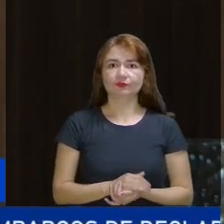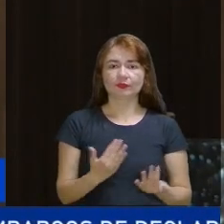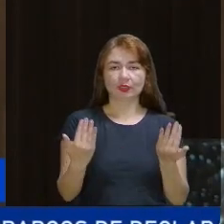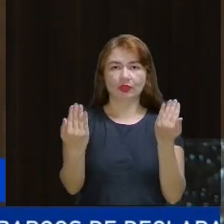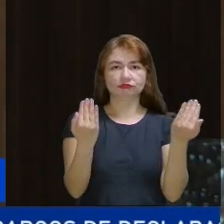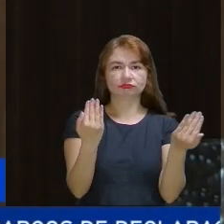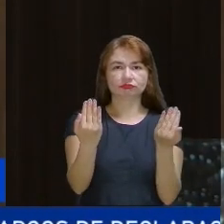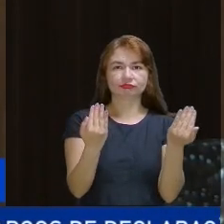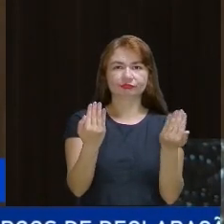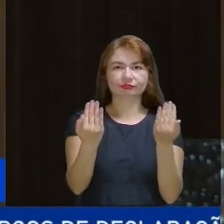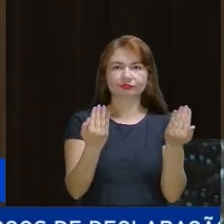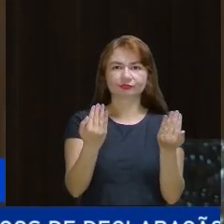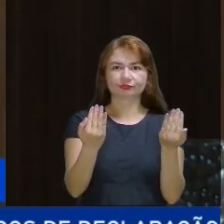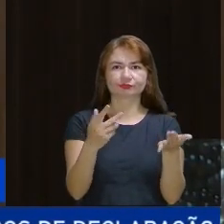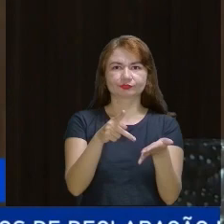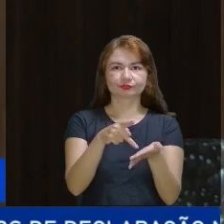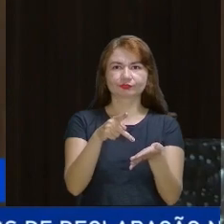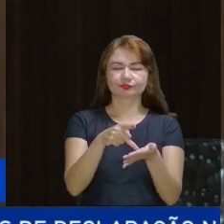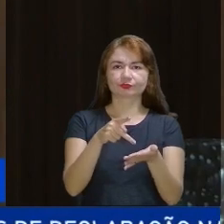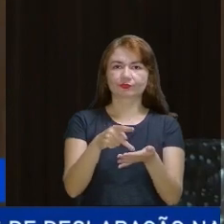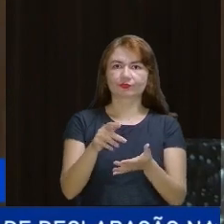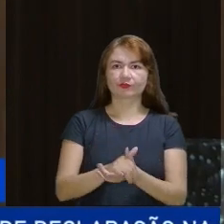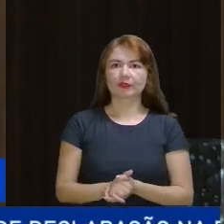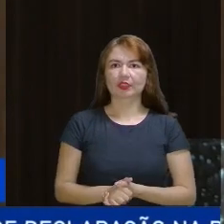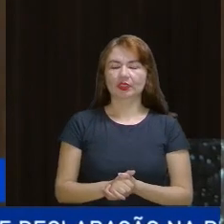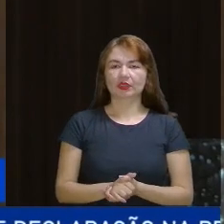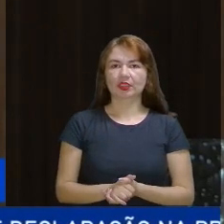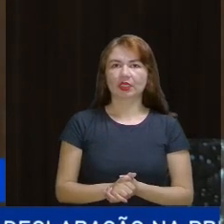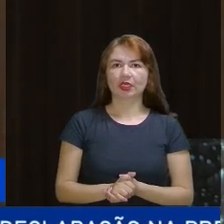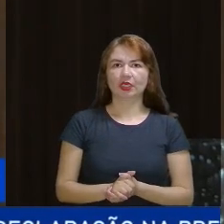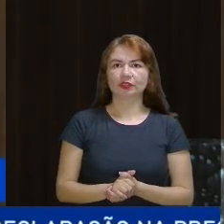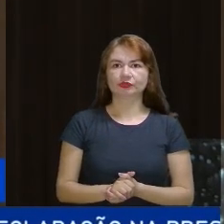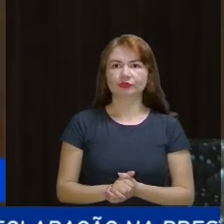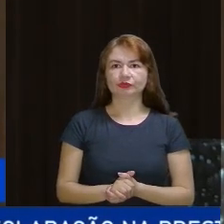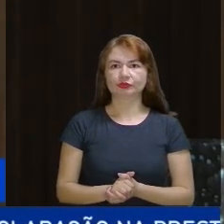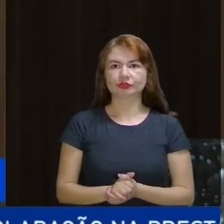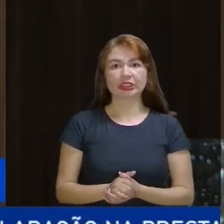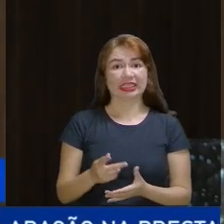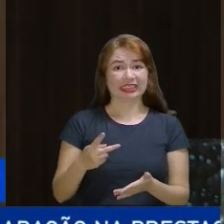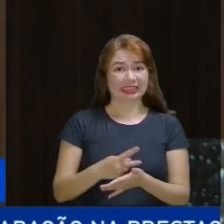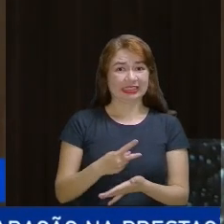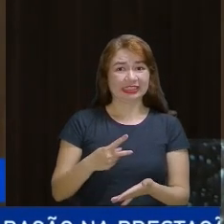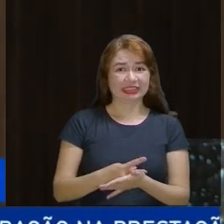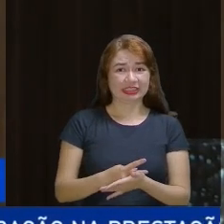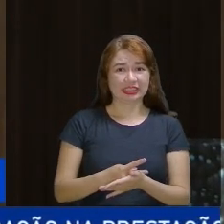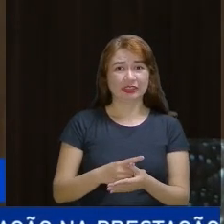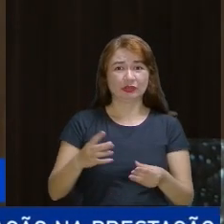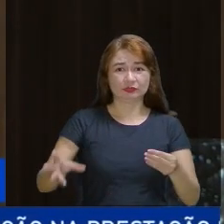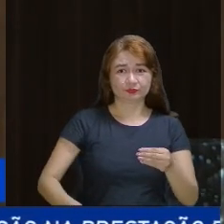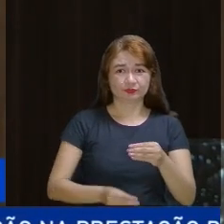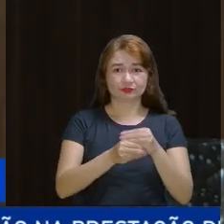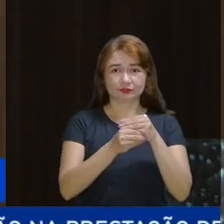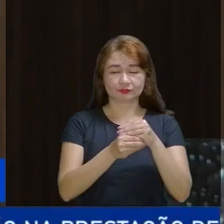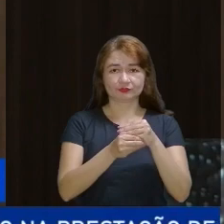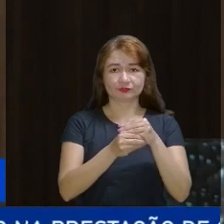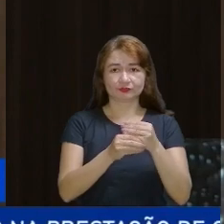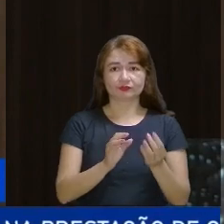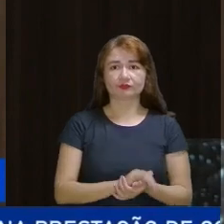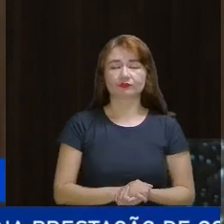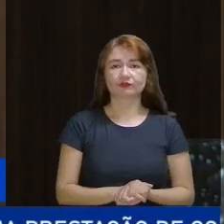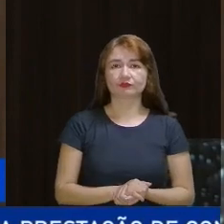da alegação que é feita, da imputação de vícios embargáveis, não existir essa